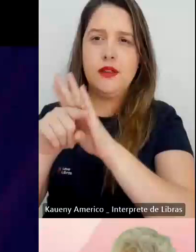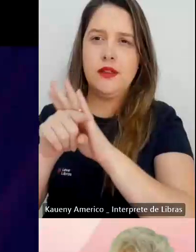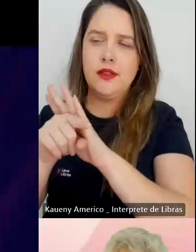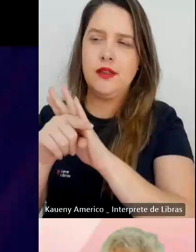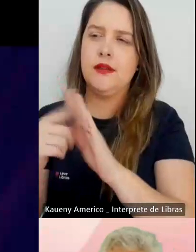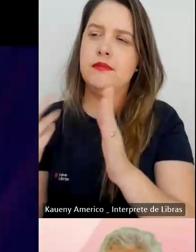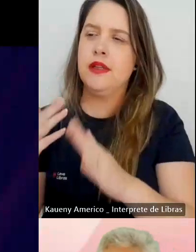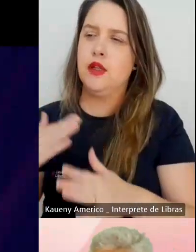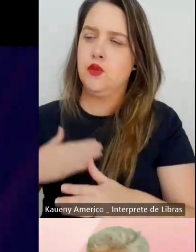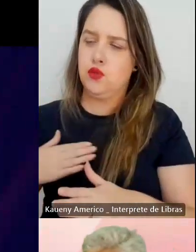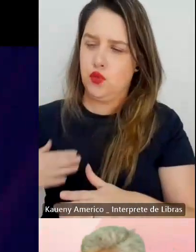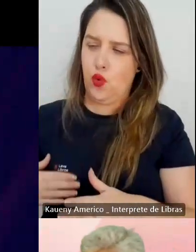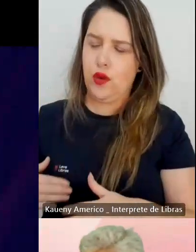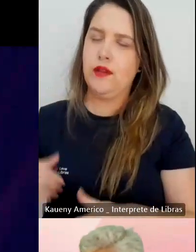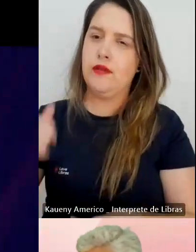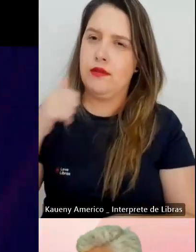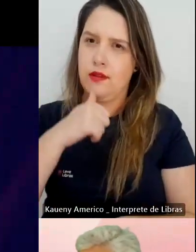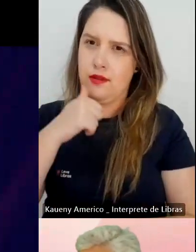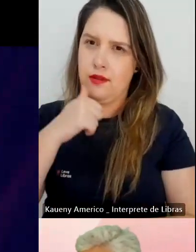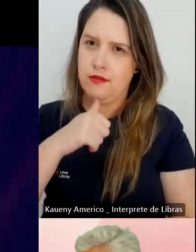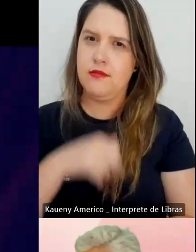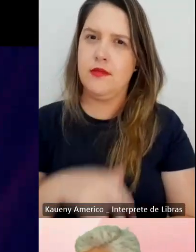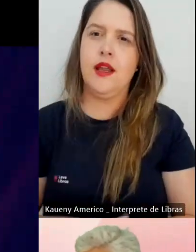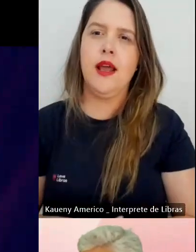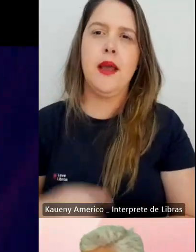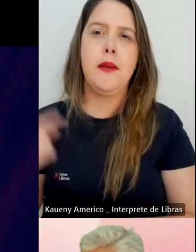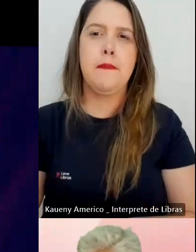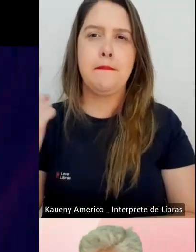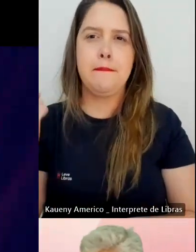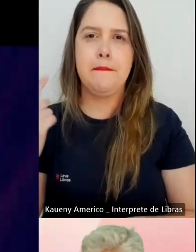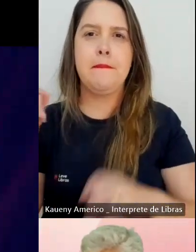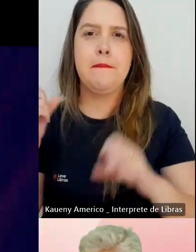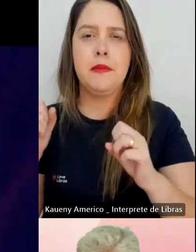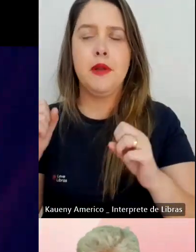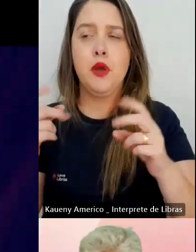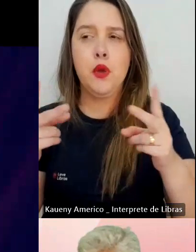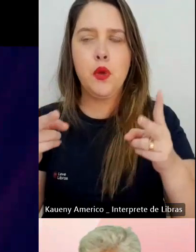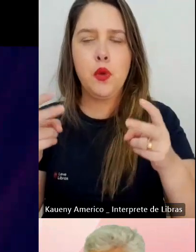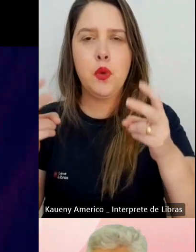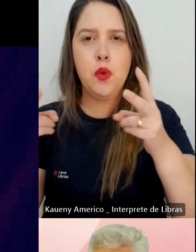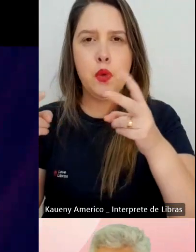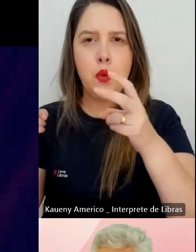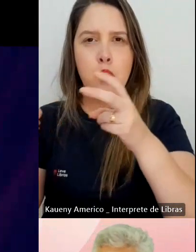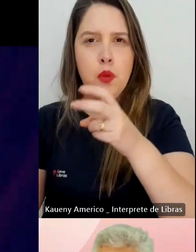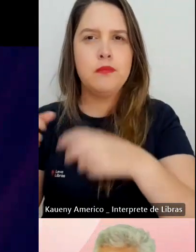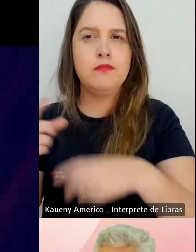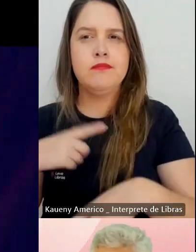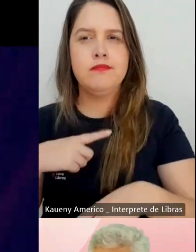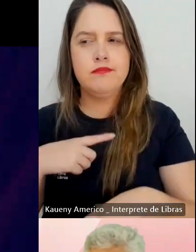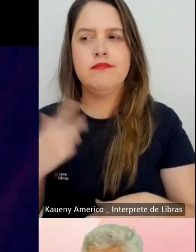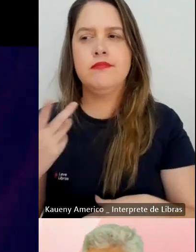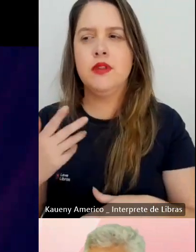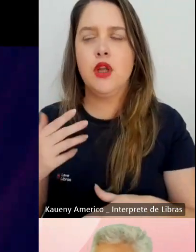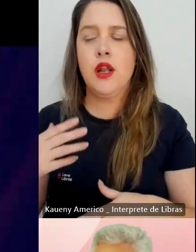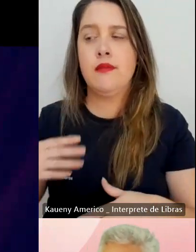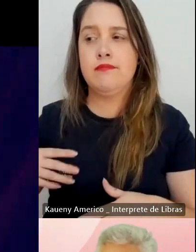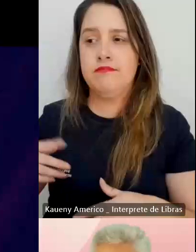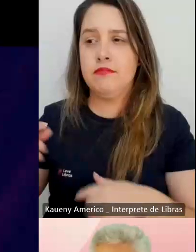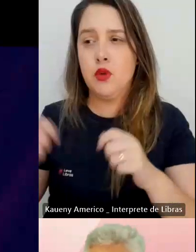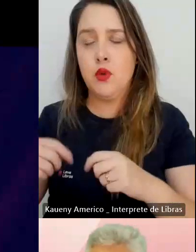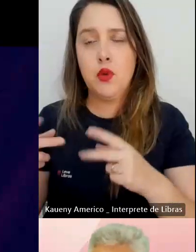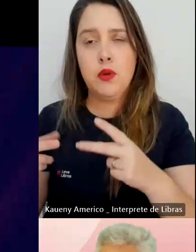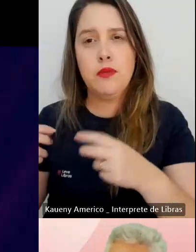mulher. Dada, primeiro ela pode observar esse sulco que temos aqui acima da clavícula, então começou a aparecer uma